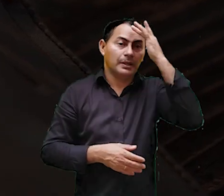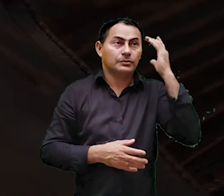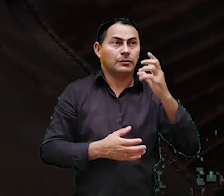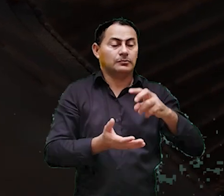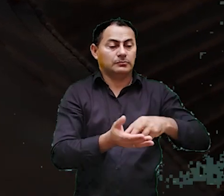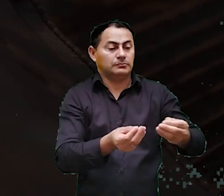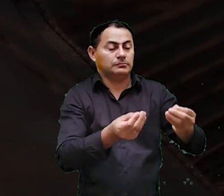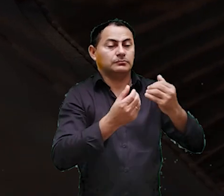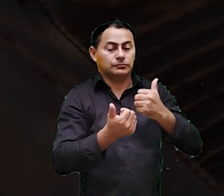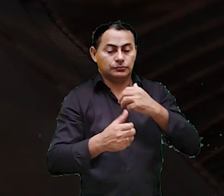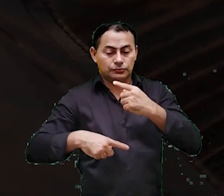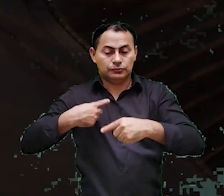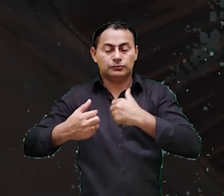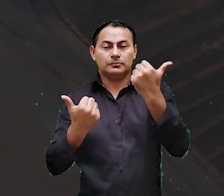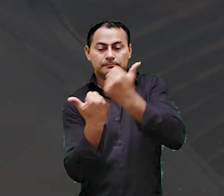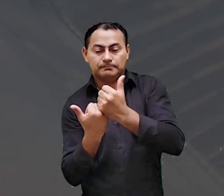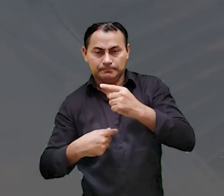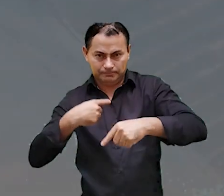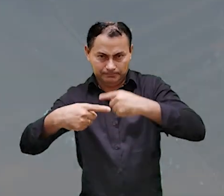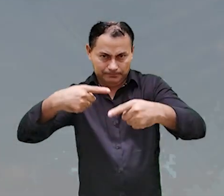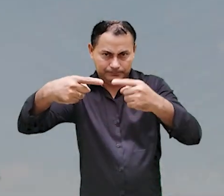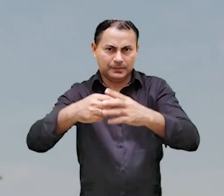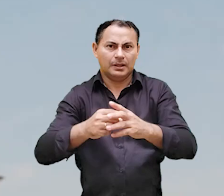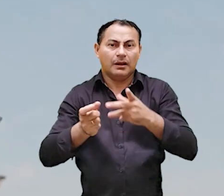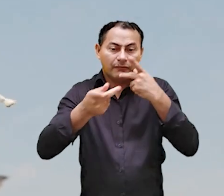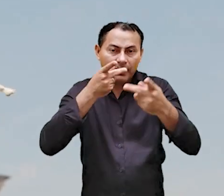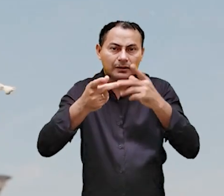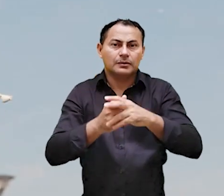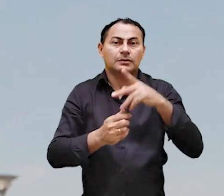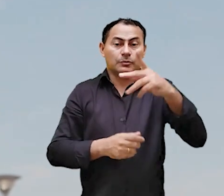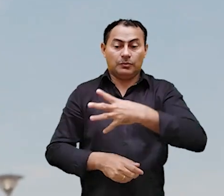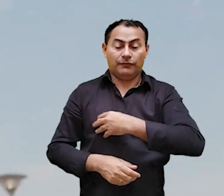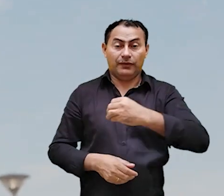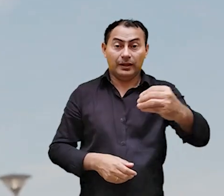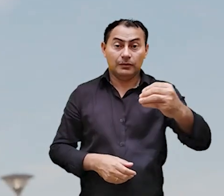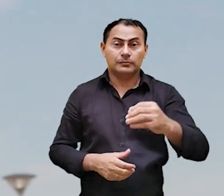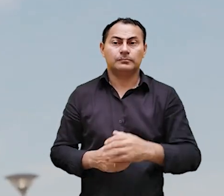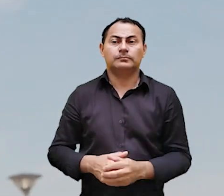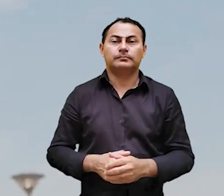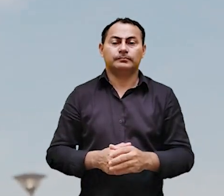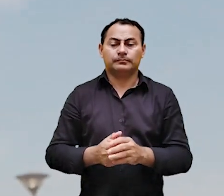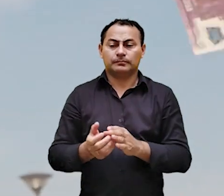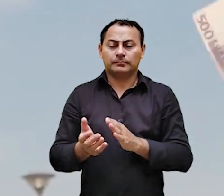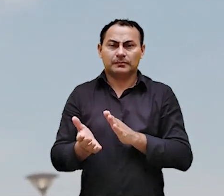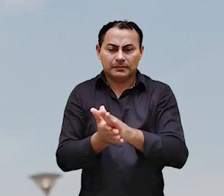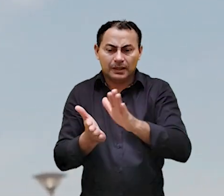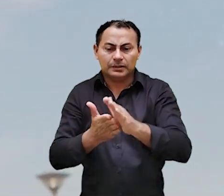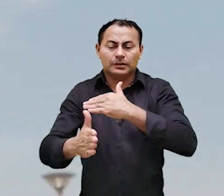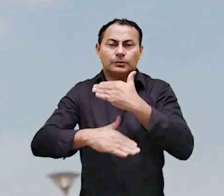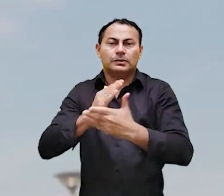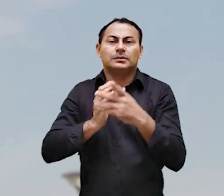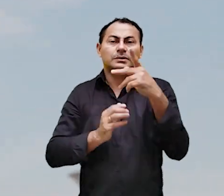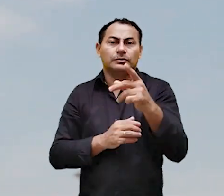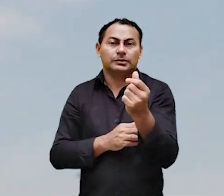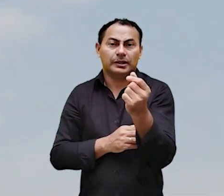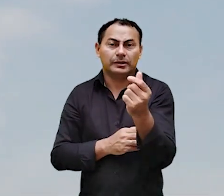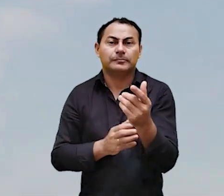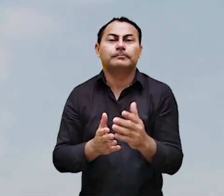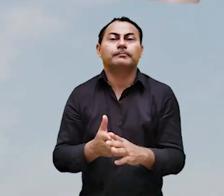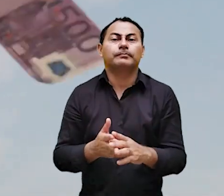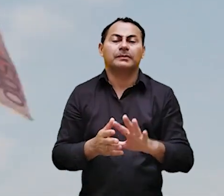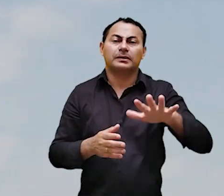para aquele que me suceder. Ele provavelmente estava se referindo a seu filho, que gastaria todo o seu